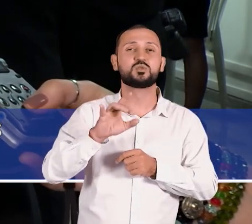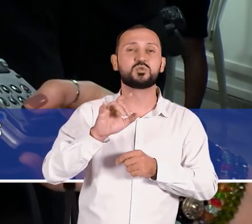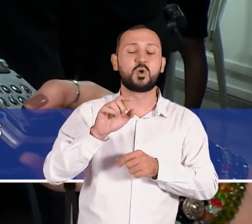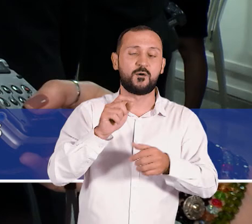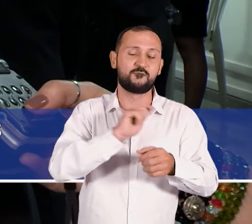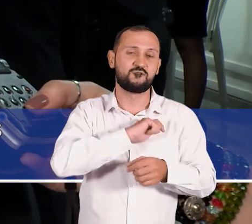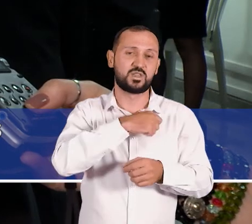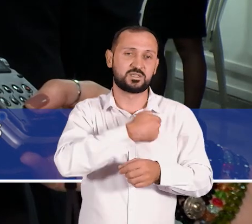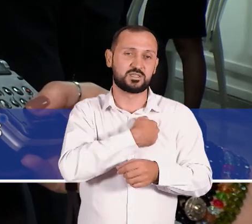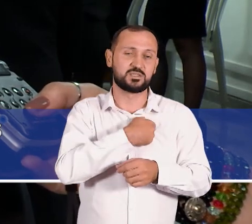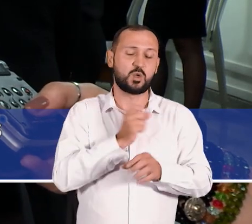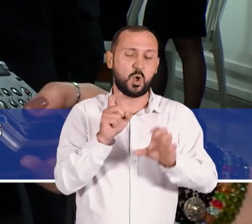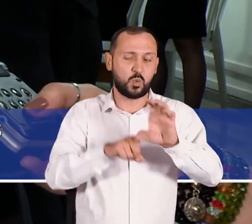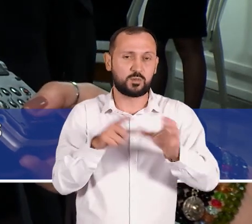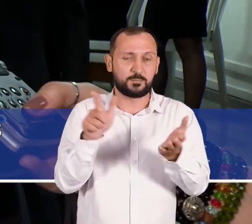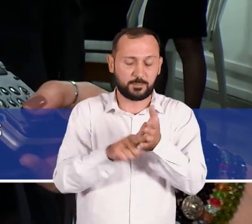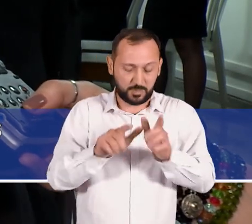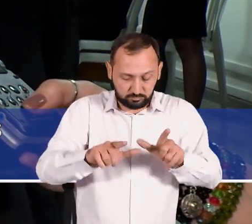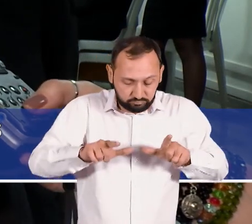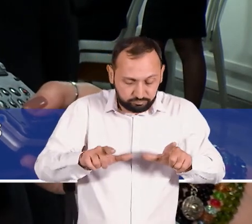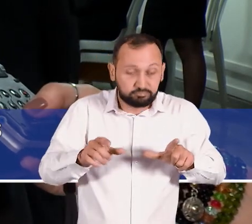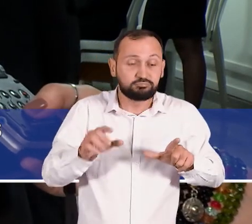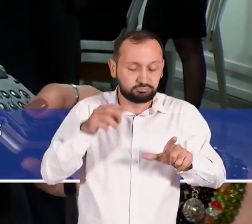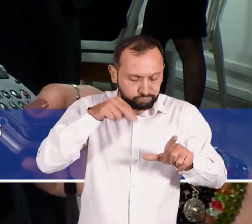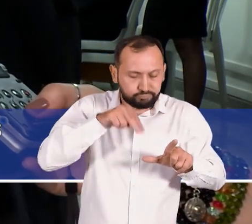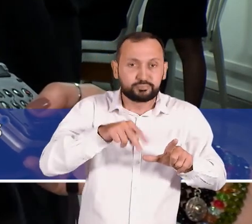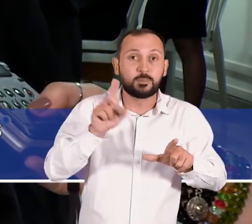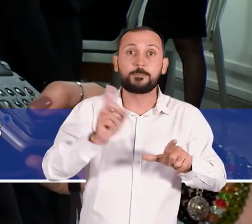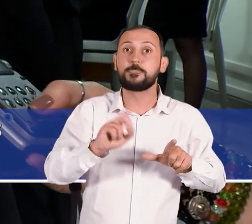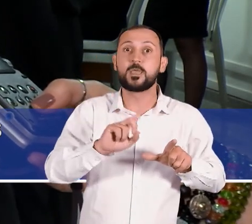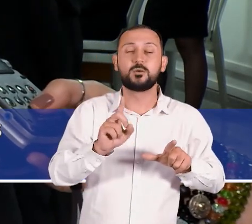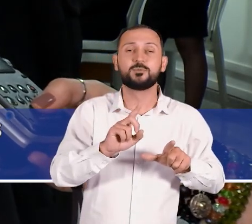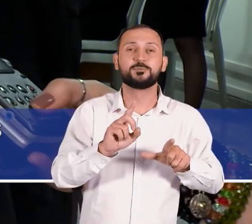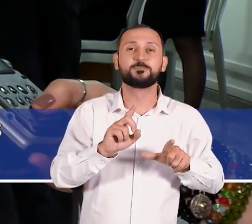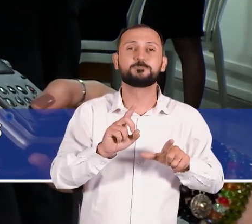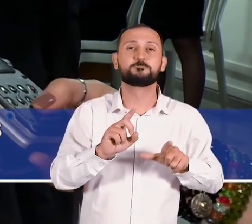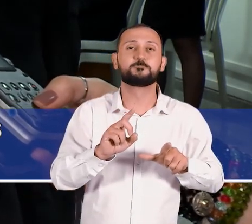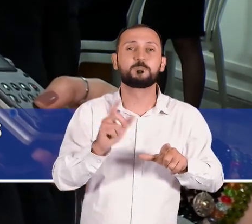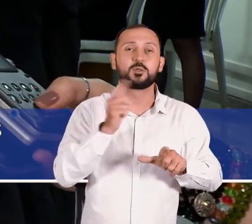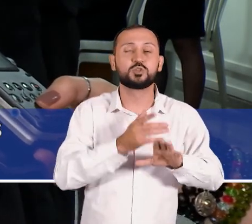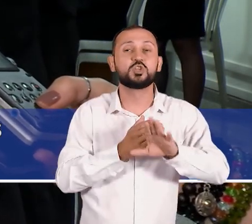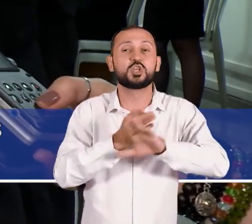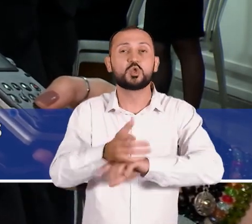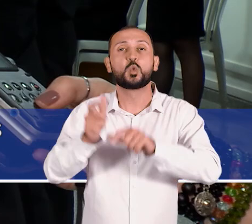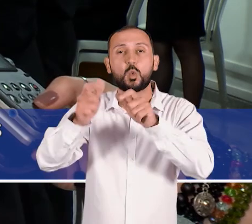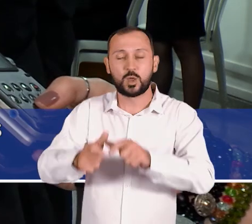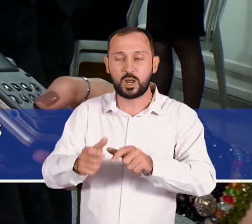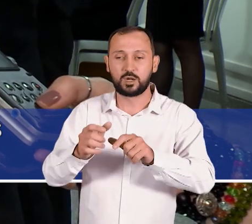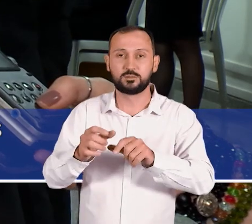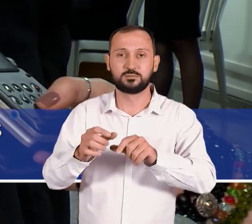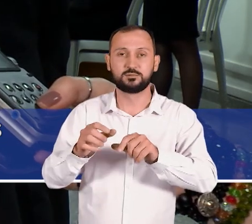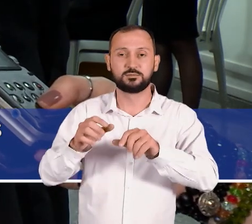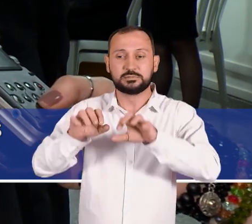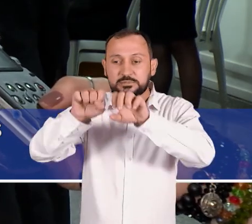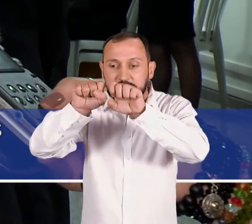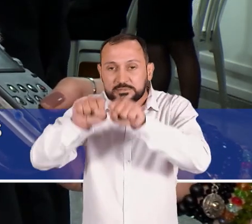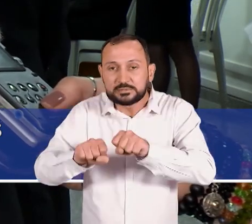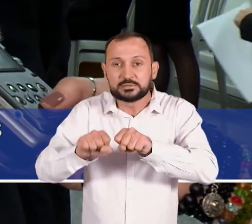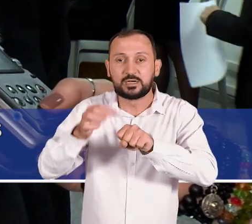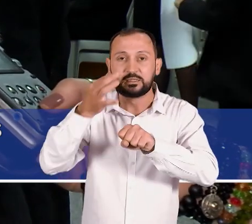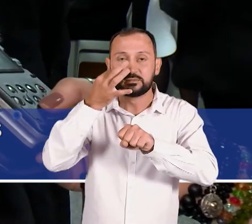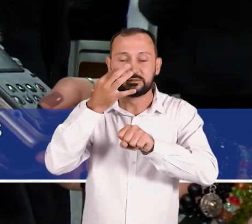olhássemos não só a fiscalização da conta no papel, mas que a gente fosse em loco, nas